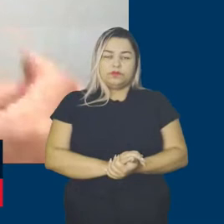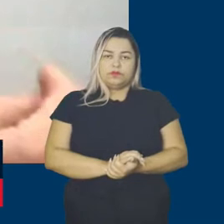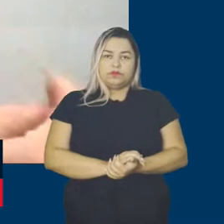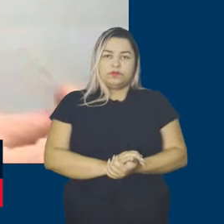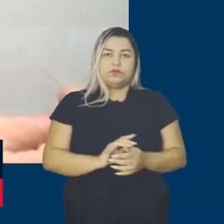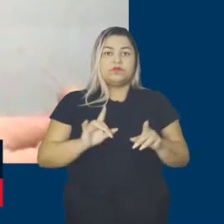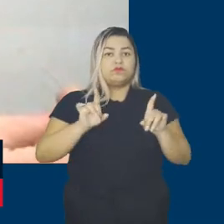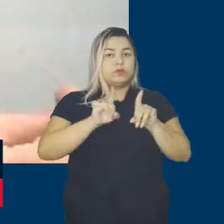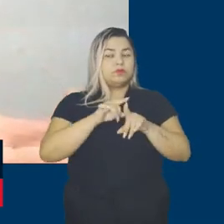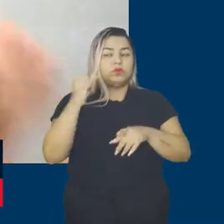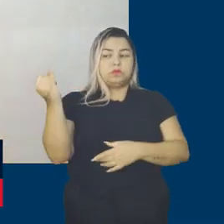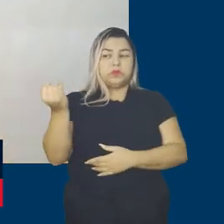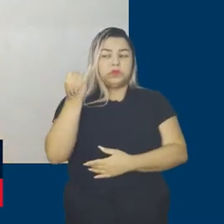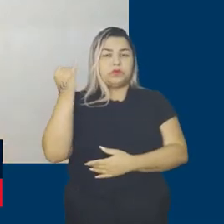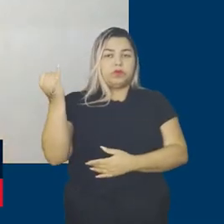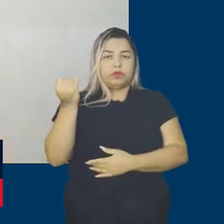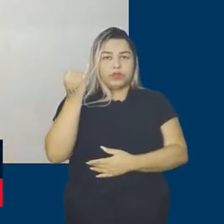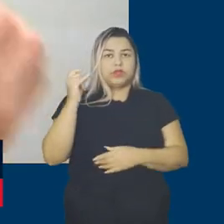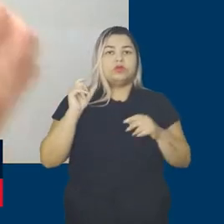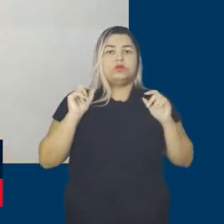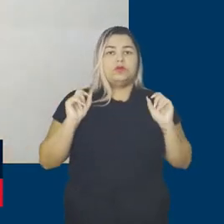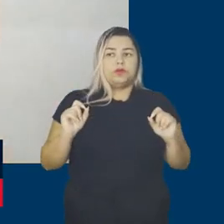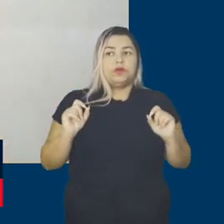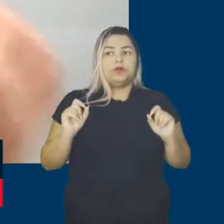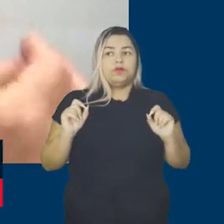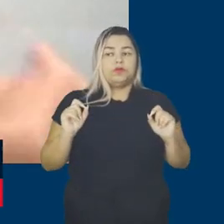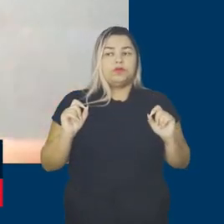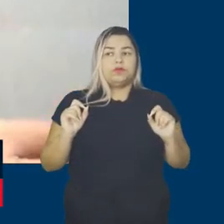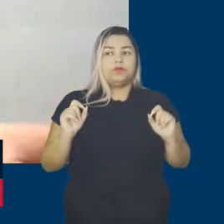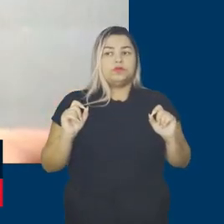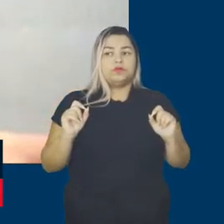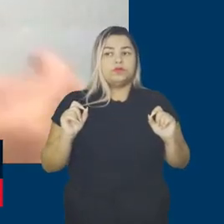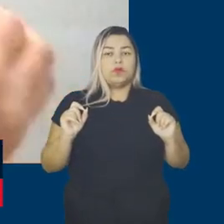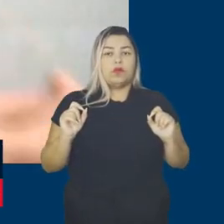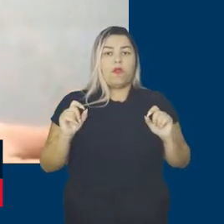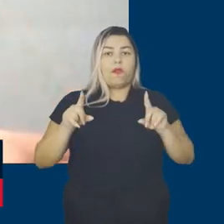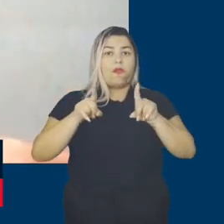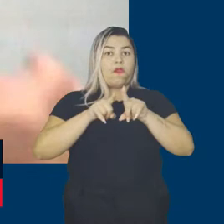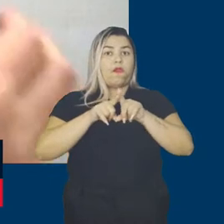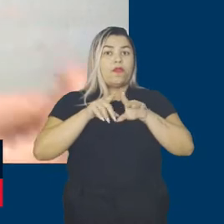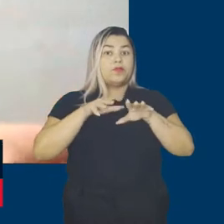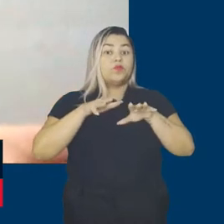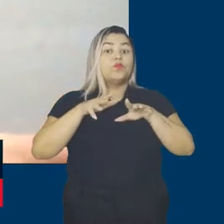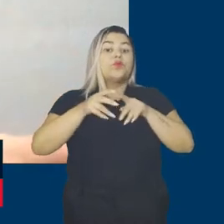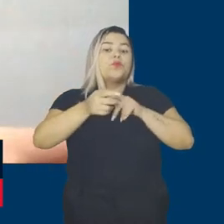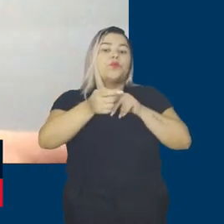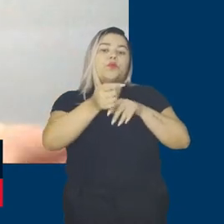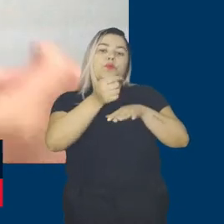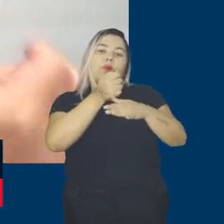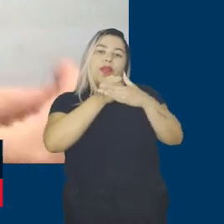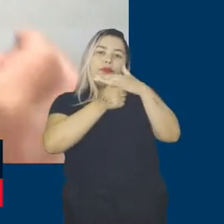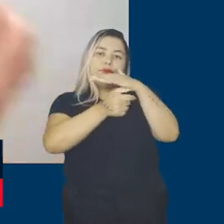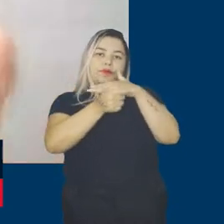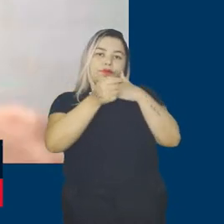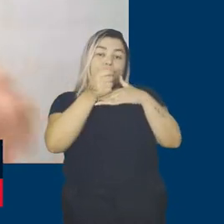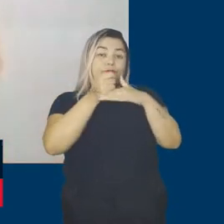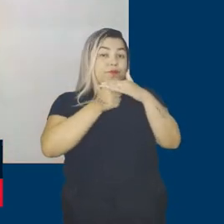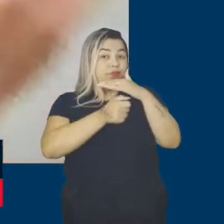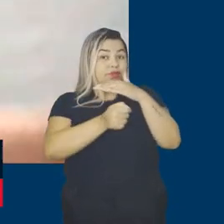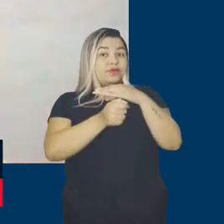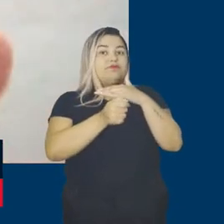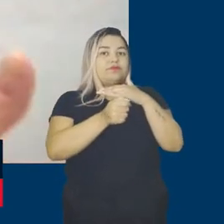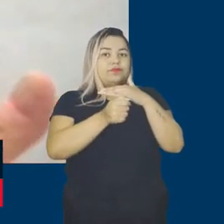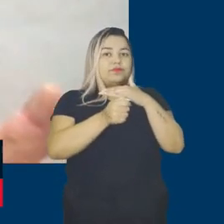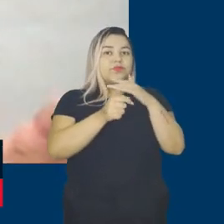assumindo como importantes, é a transição para uma economia sustentável, né? A